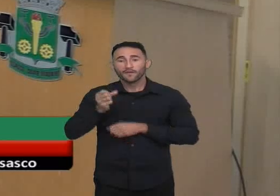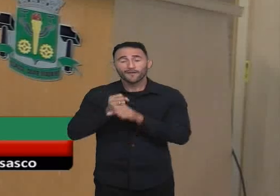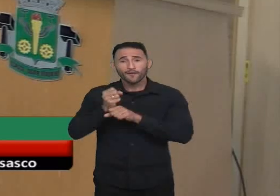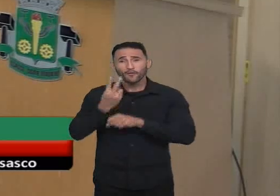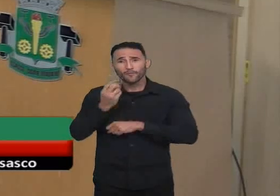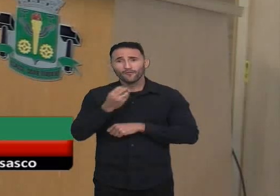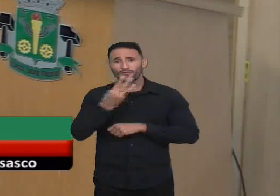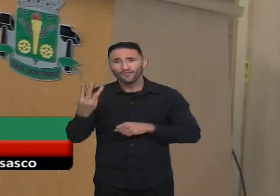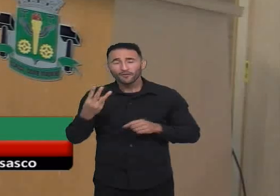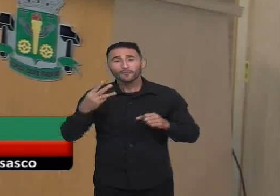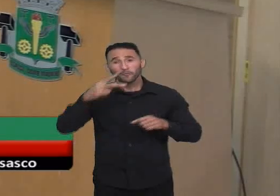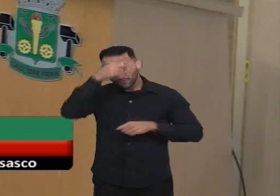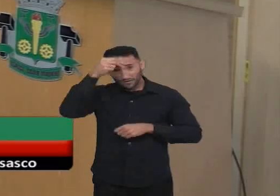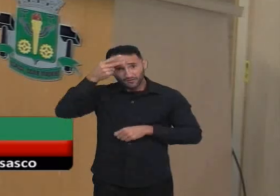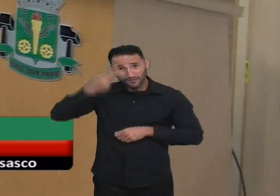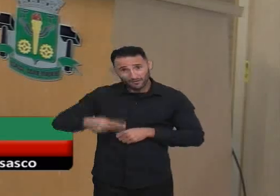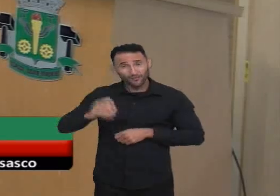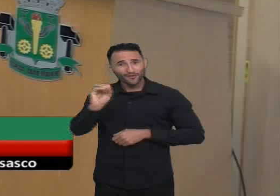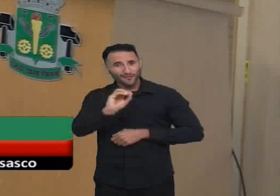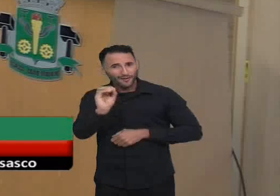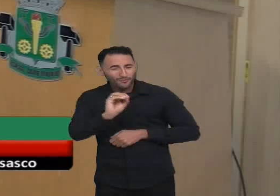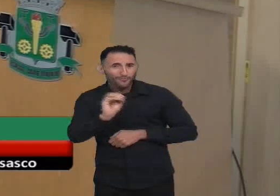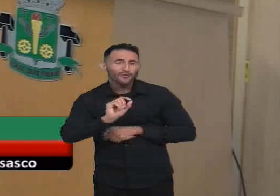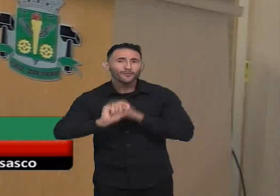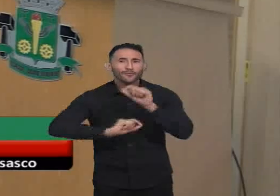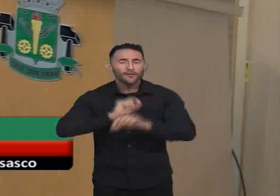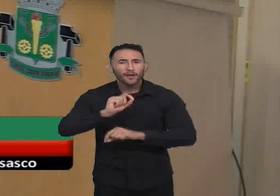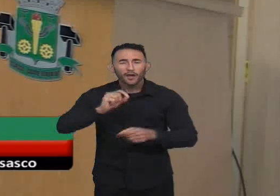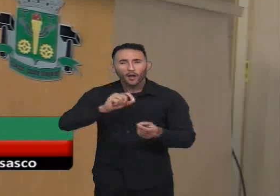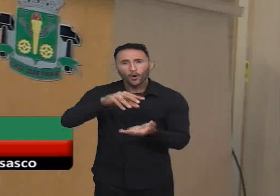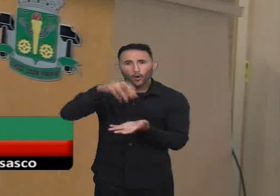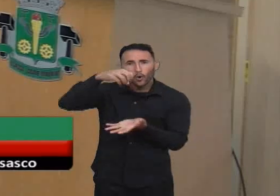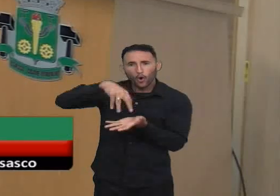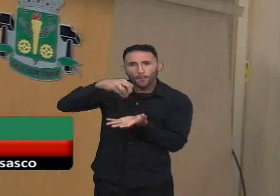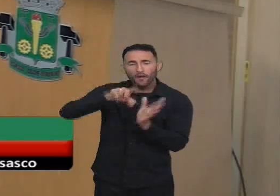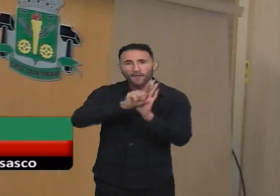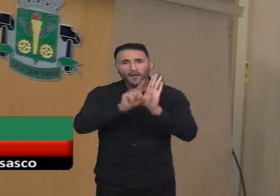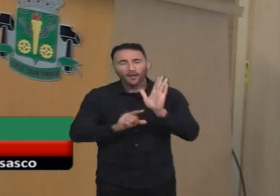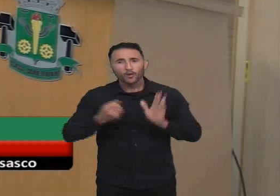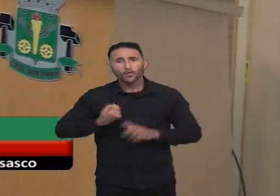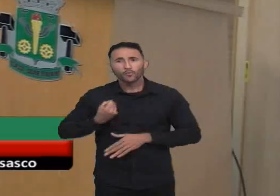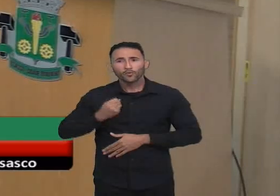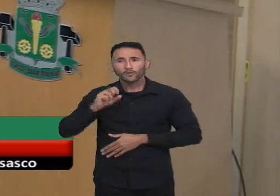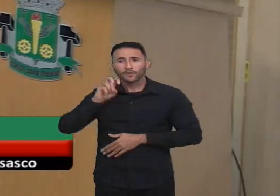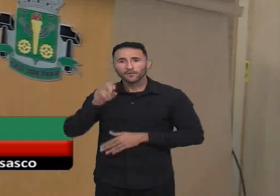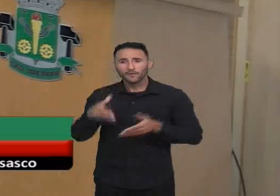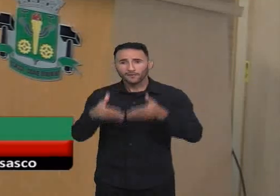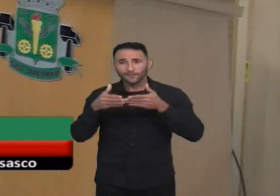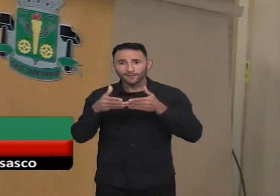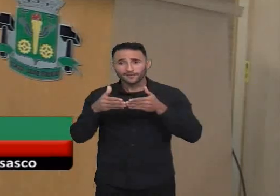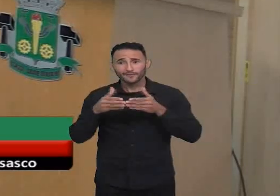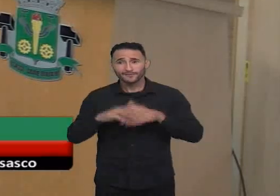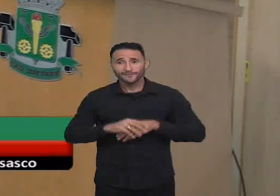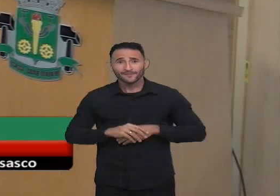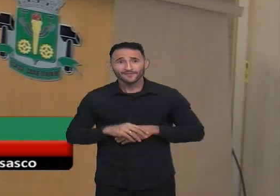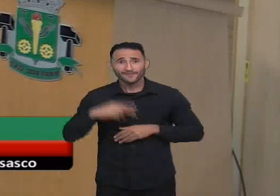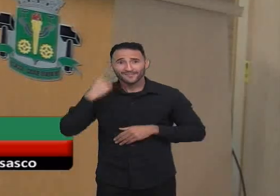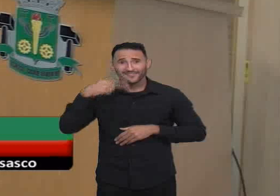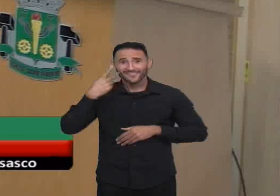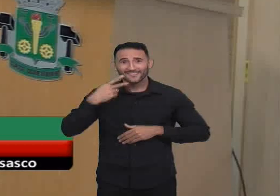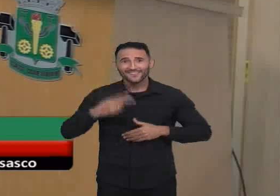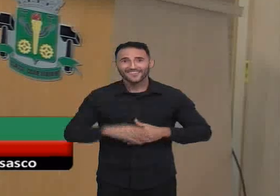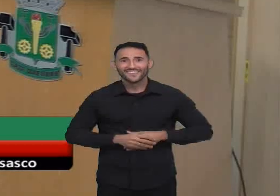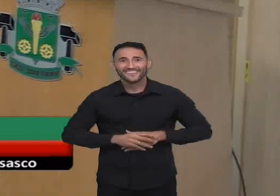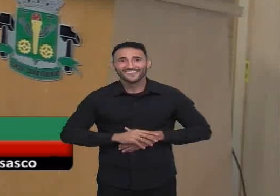do prefeito do município de Osasco, encaminha a cópia da lei número 5.000... Estão de ordem, nome da vereadora? Não.